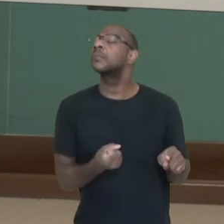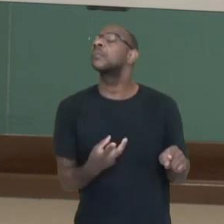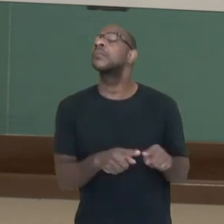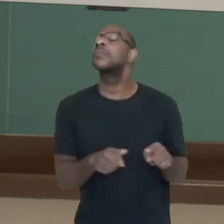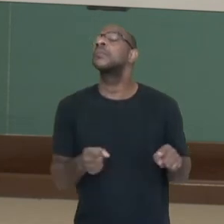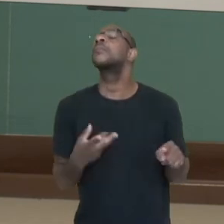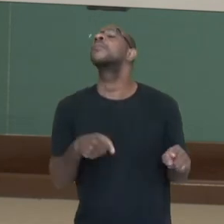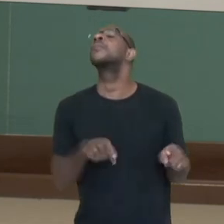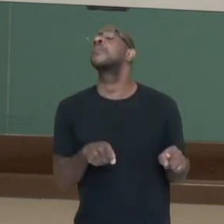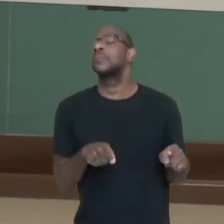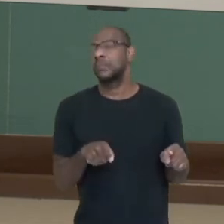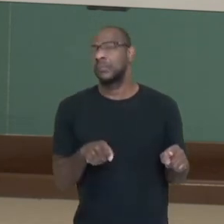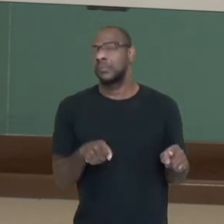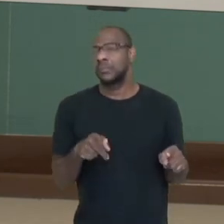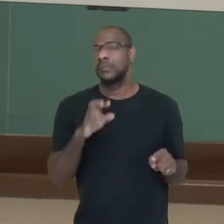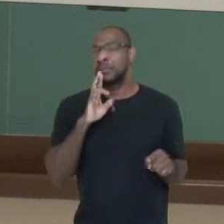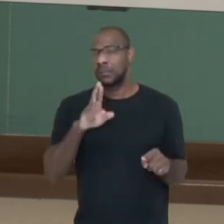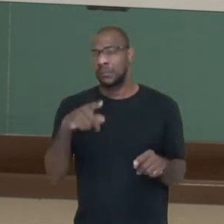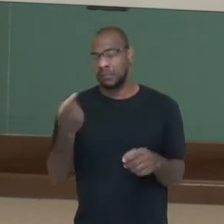já volto com a solução.